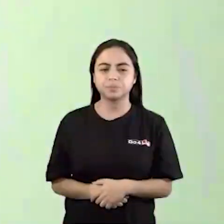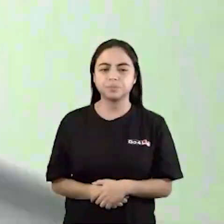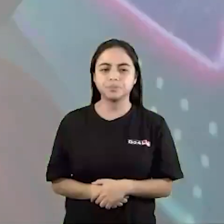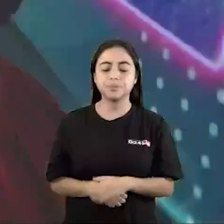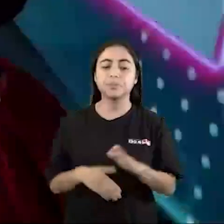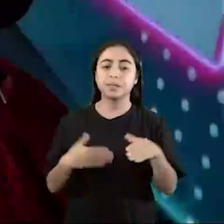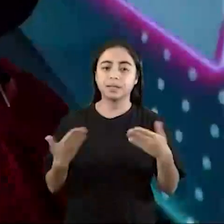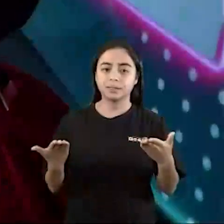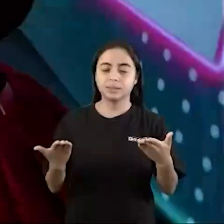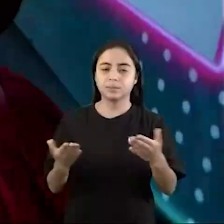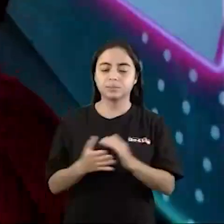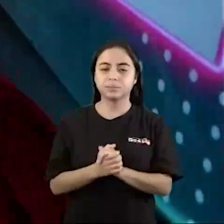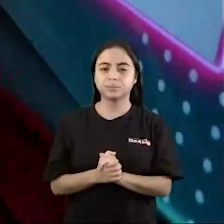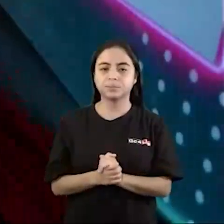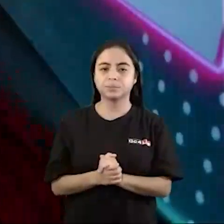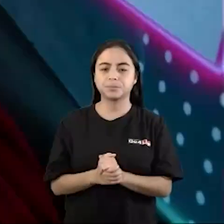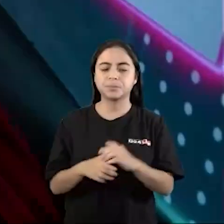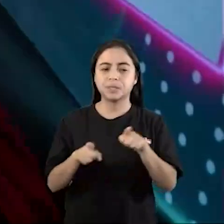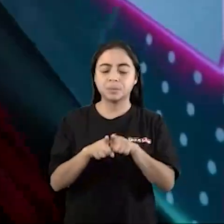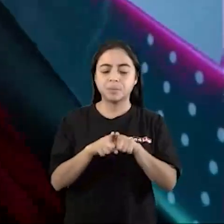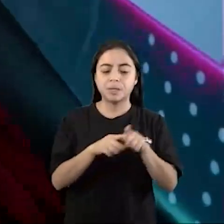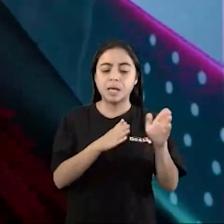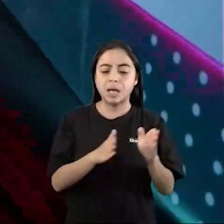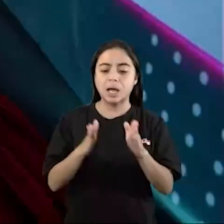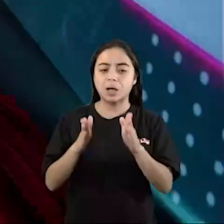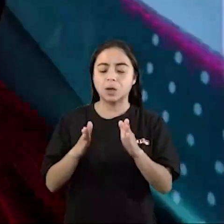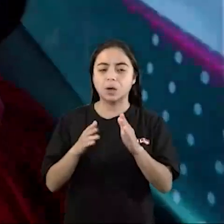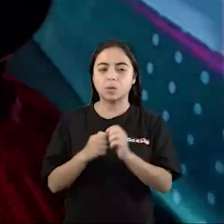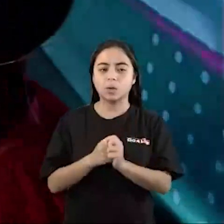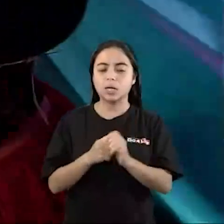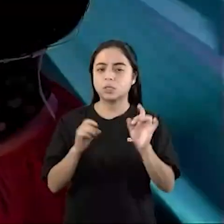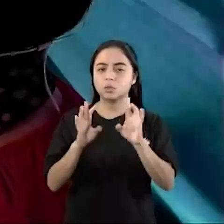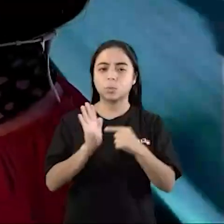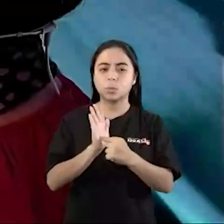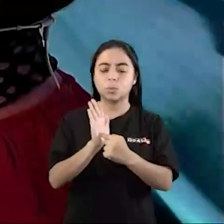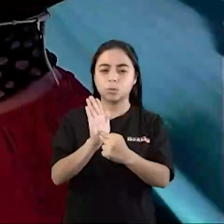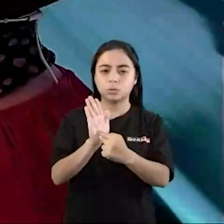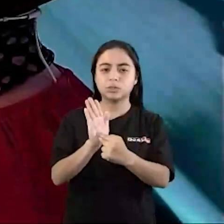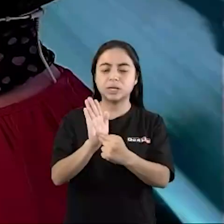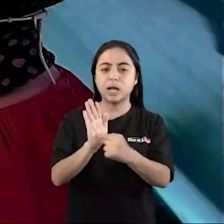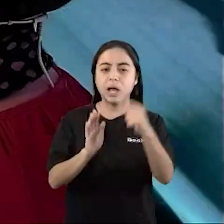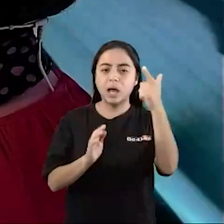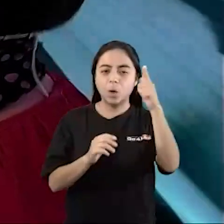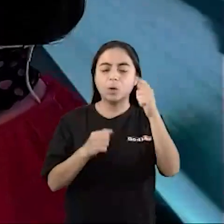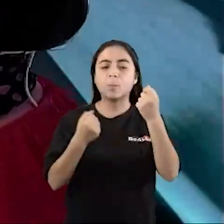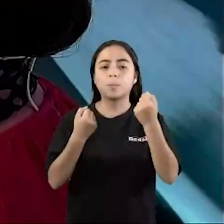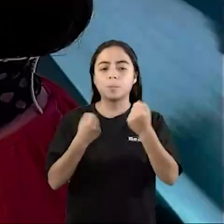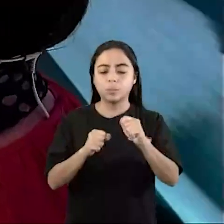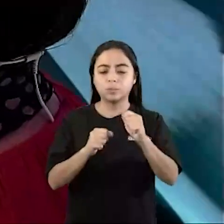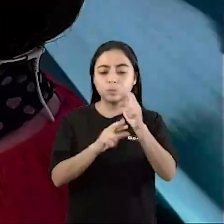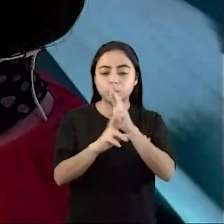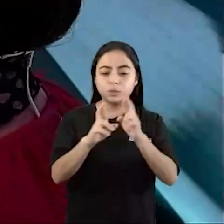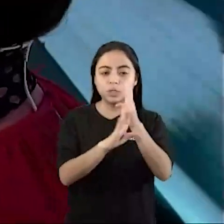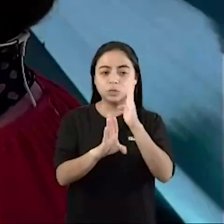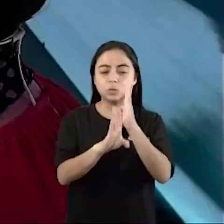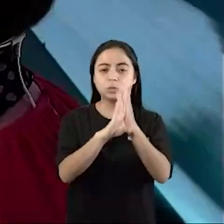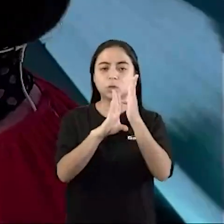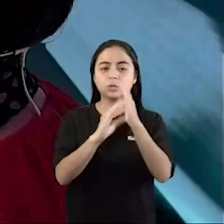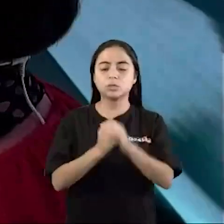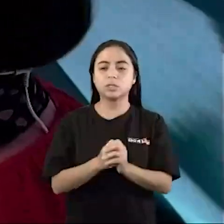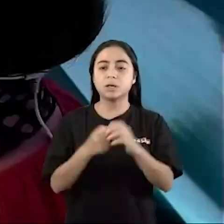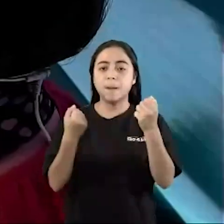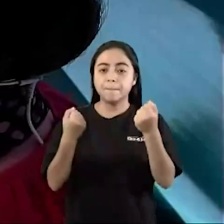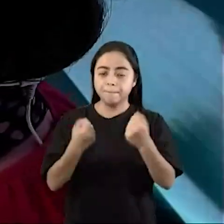Bom, gente, e na sequência, eu queria só mostrar para vocês a outra possibilidade de diagnóstico, que pode ser